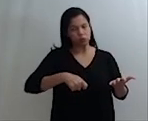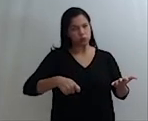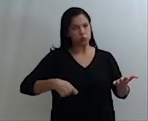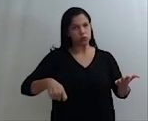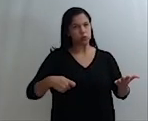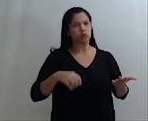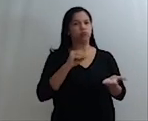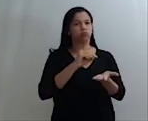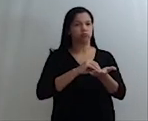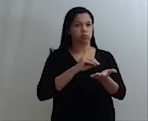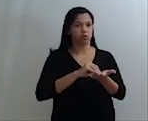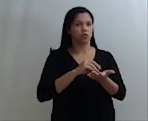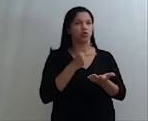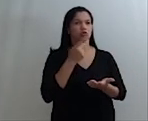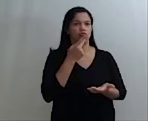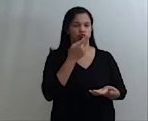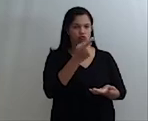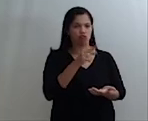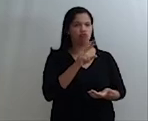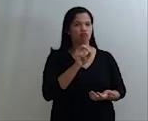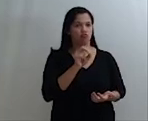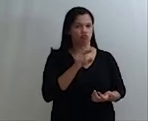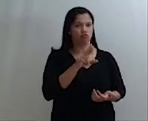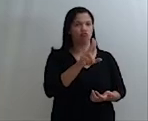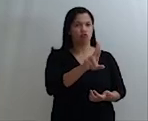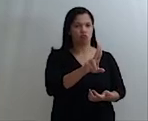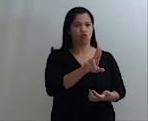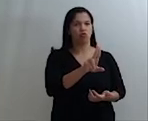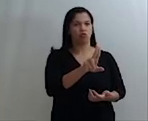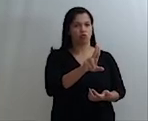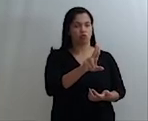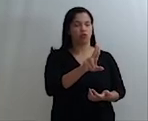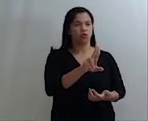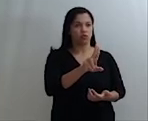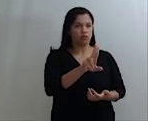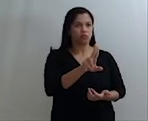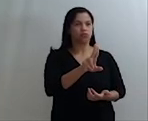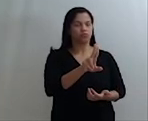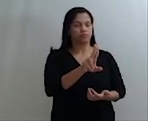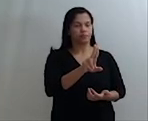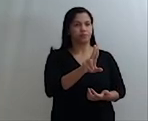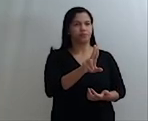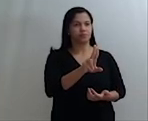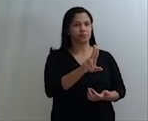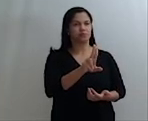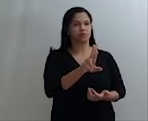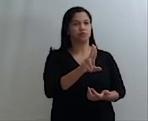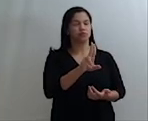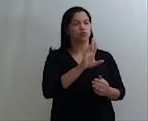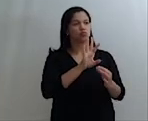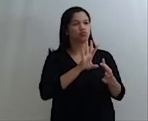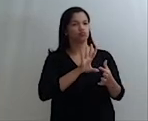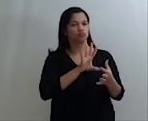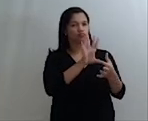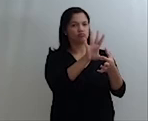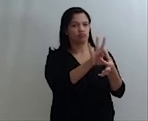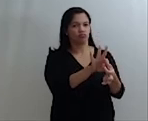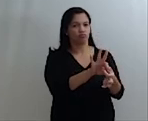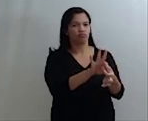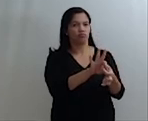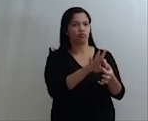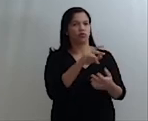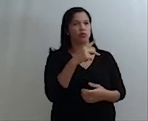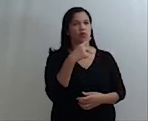uma também escrever alguma coisa eh no sentido do seu voto e